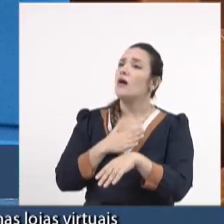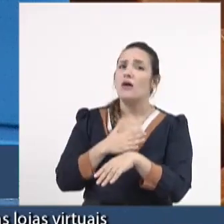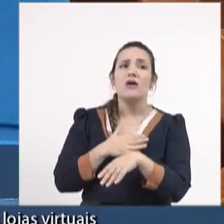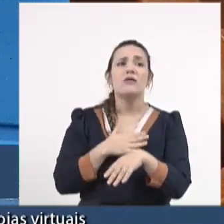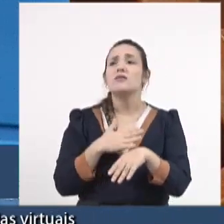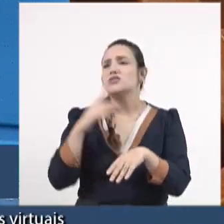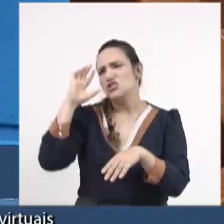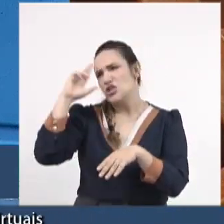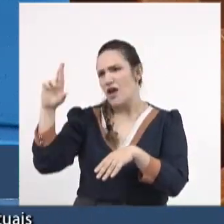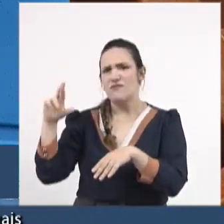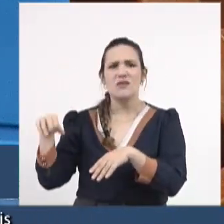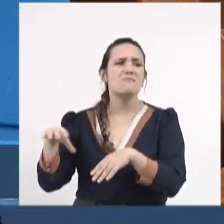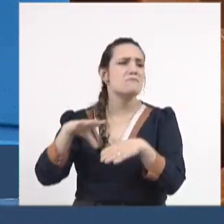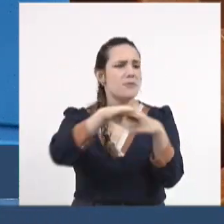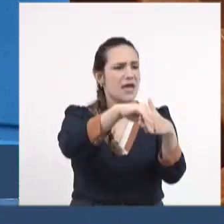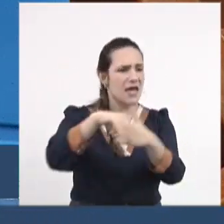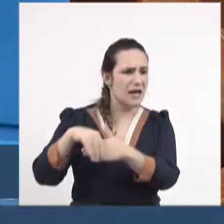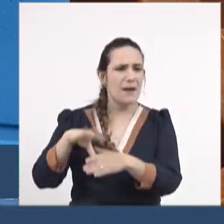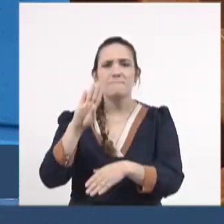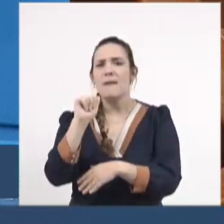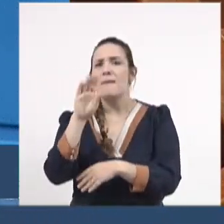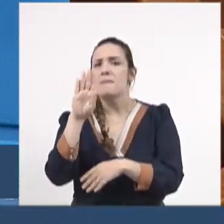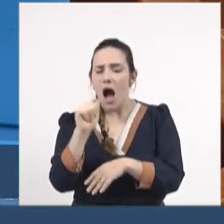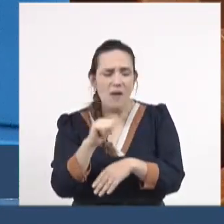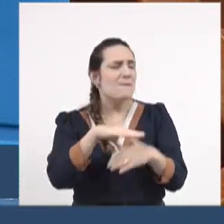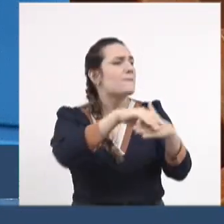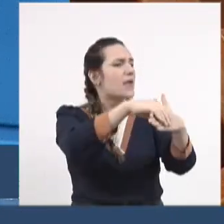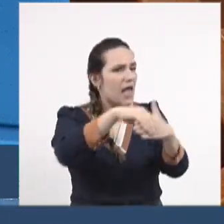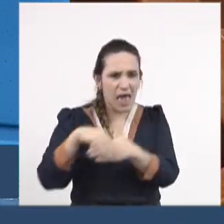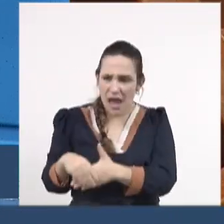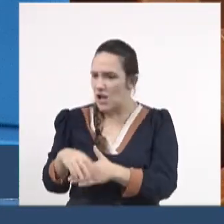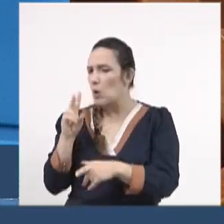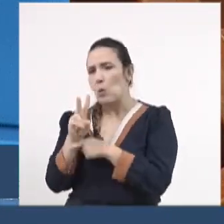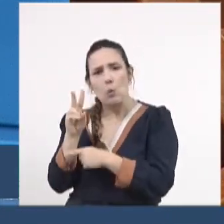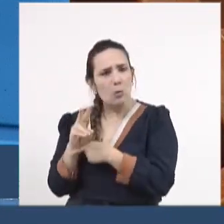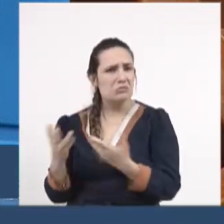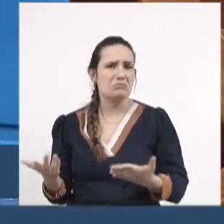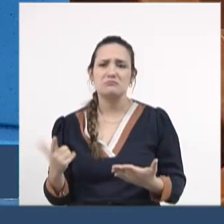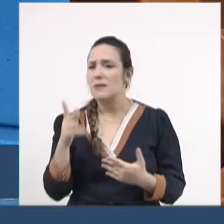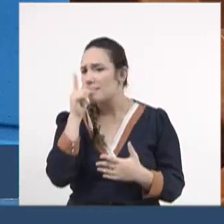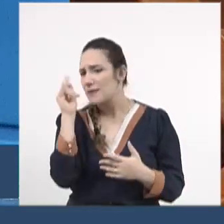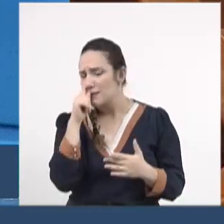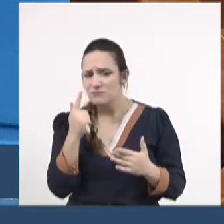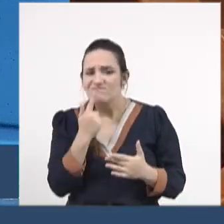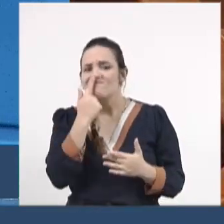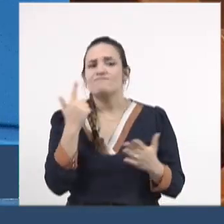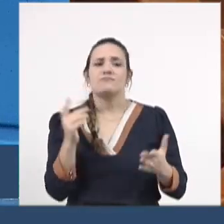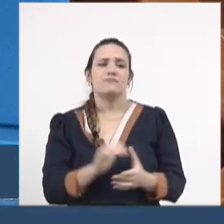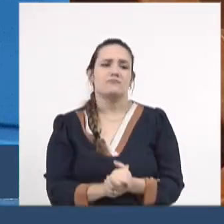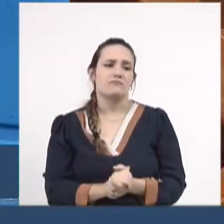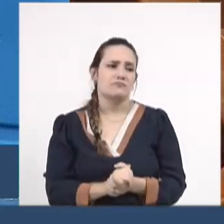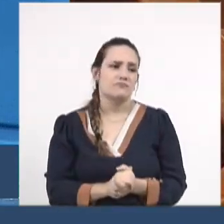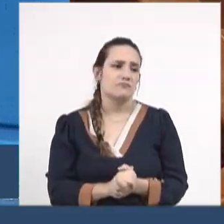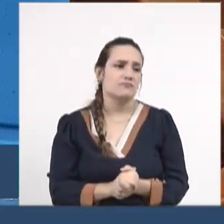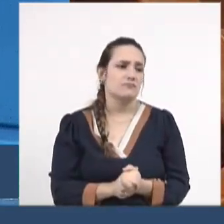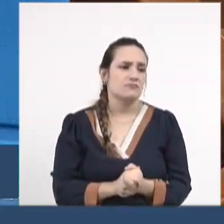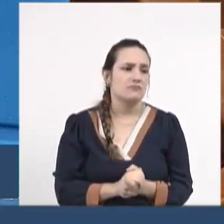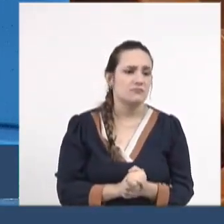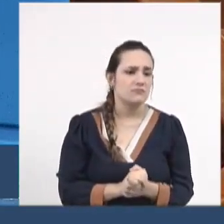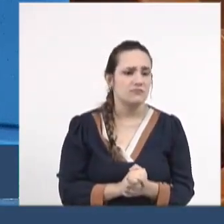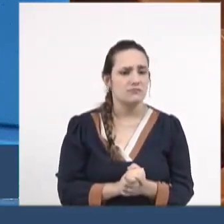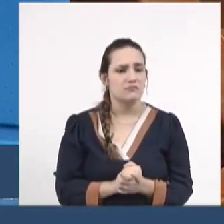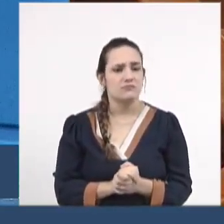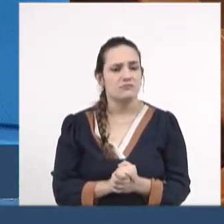escola, chofer levar e buscar na escola, ao conta de babá. Então, não tem essa atenção. Então, assim, o que eu quero falar? Que nós temos que prevenir.